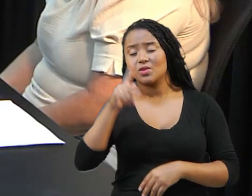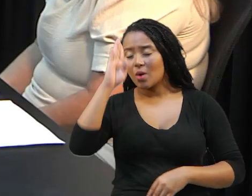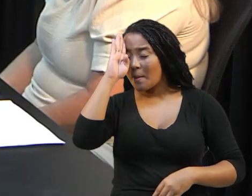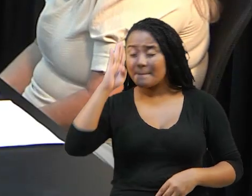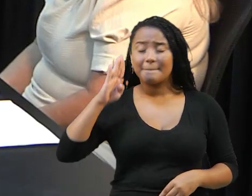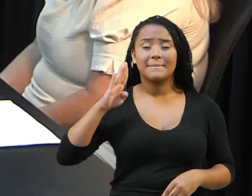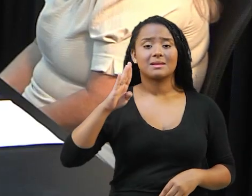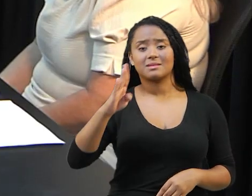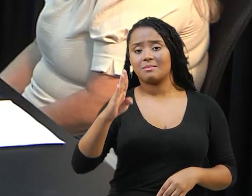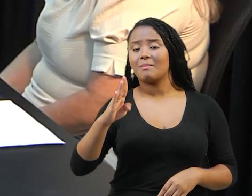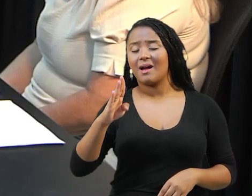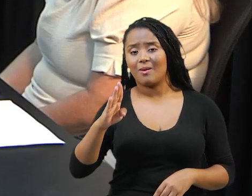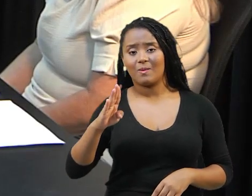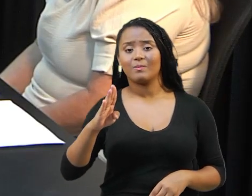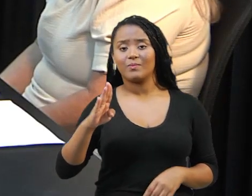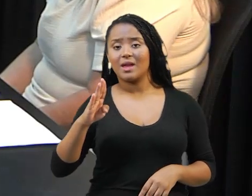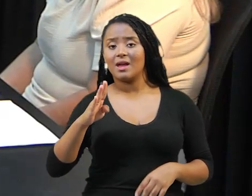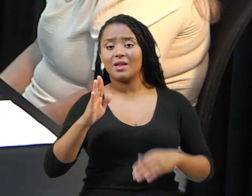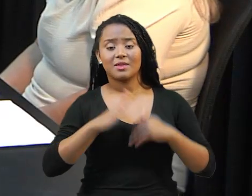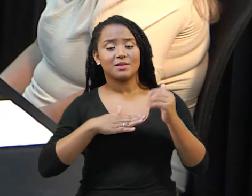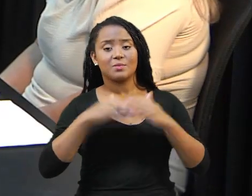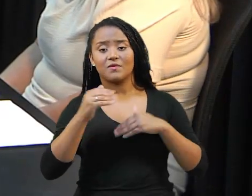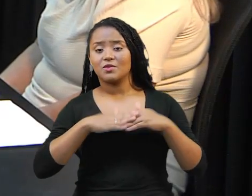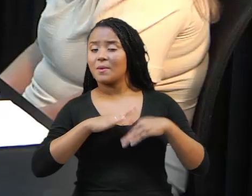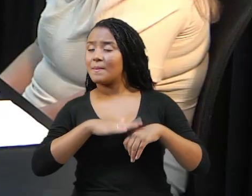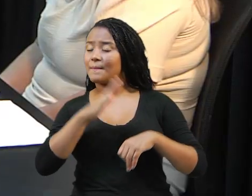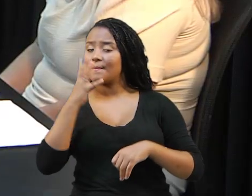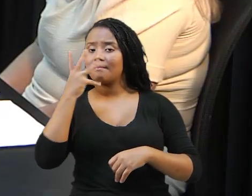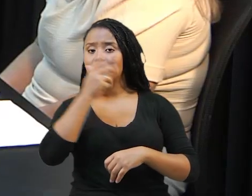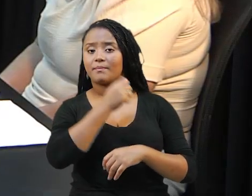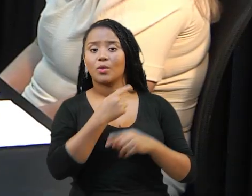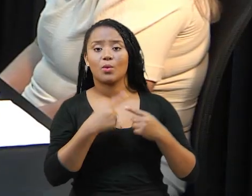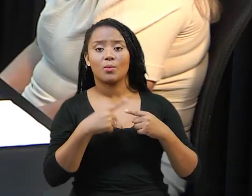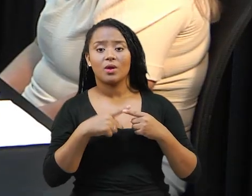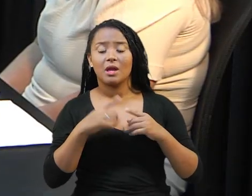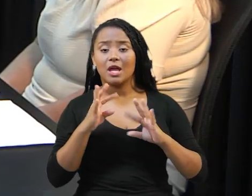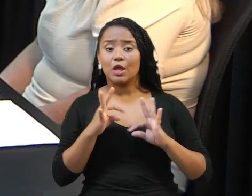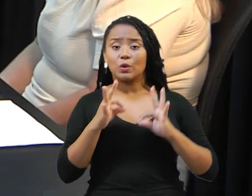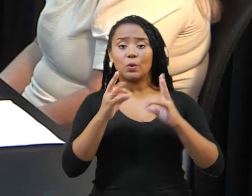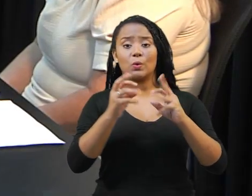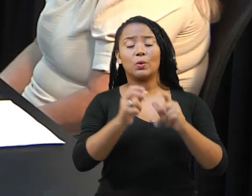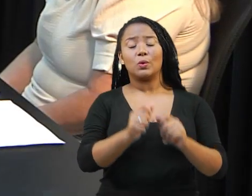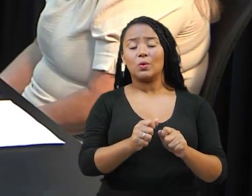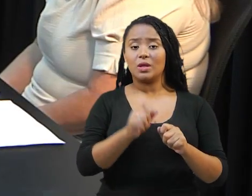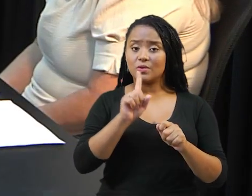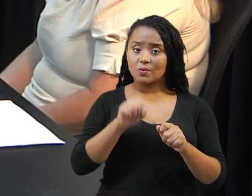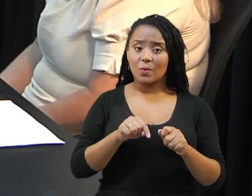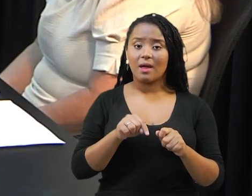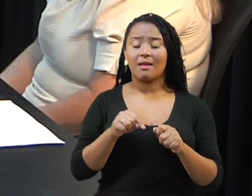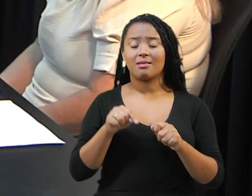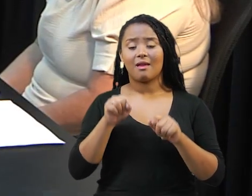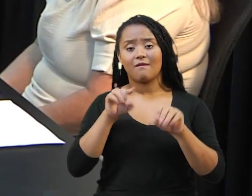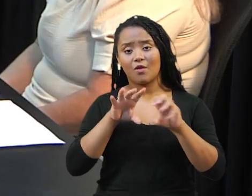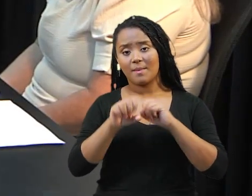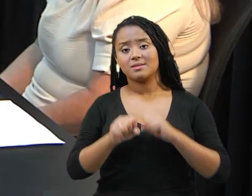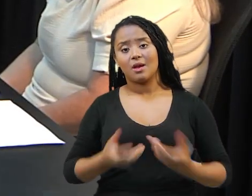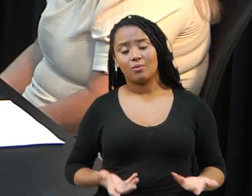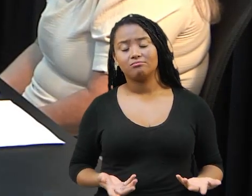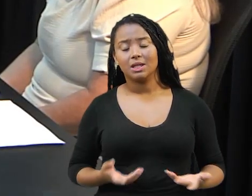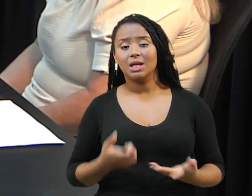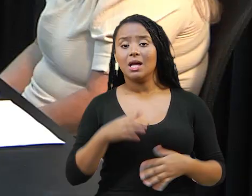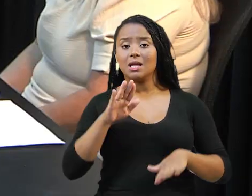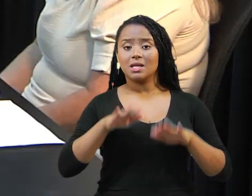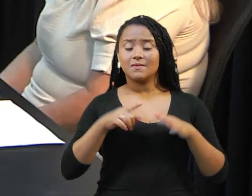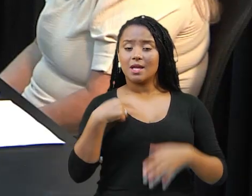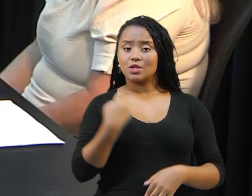uma das principais, uma das profissões mais belas, porque tudo isso vem da informação. E a gente